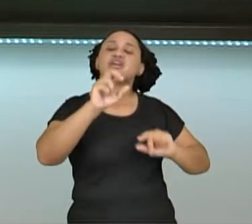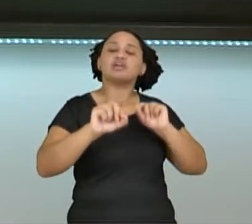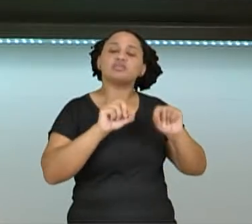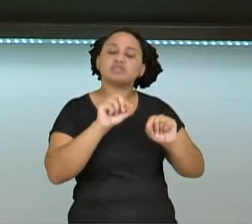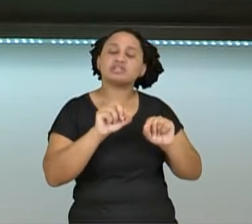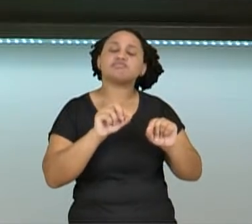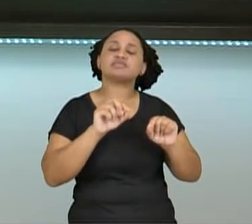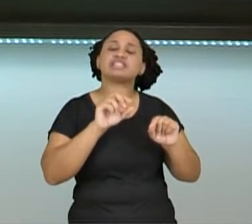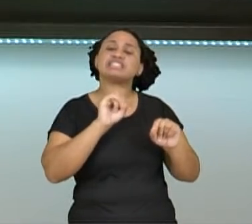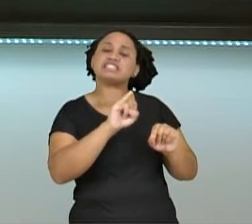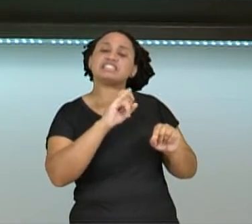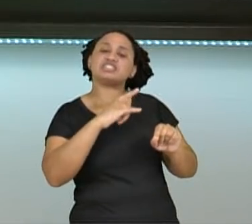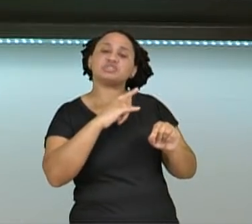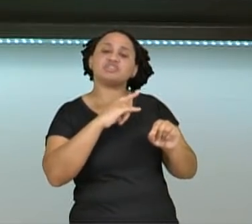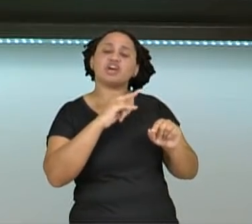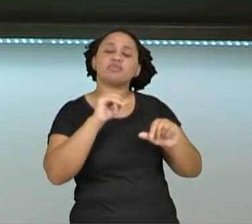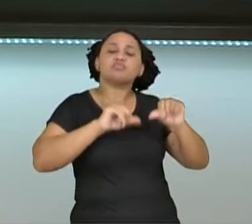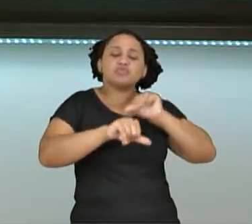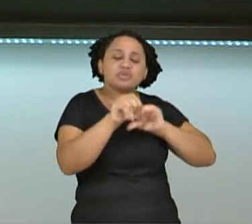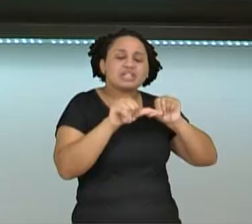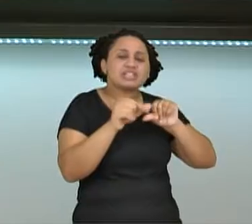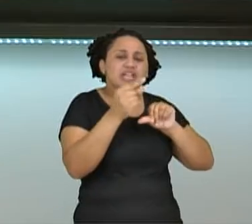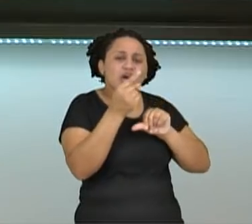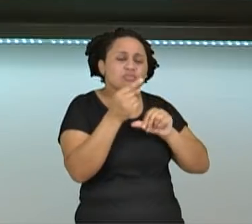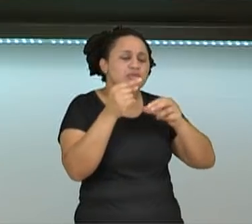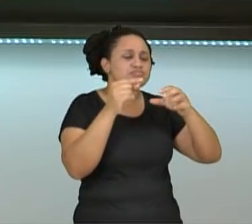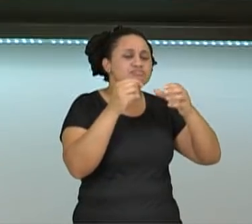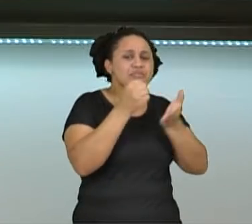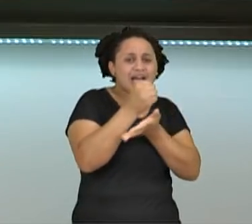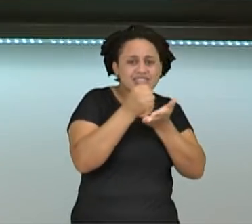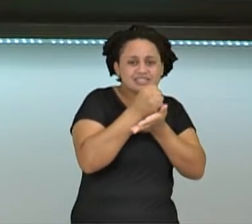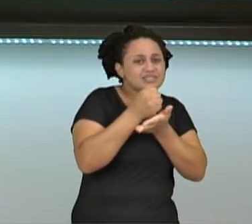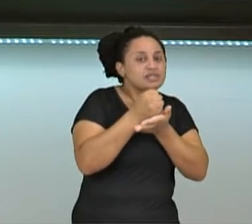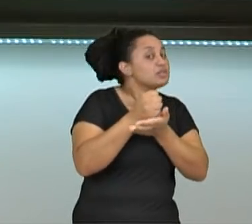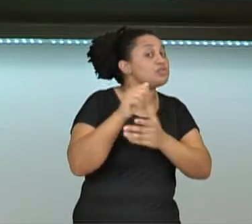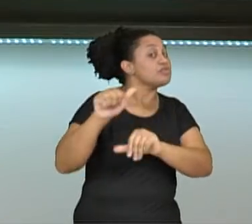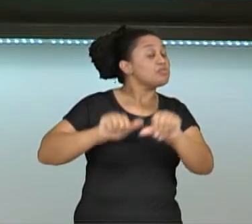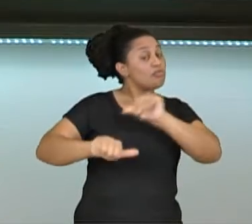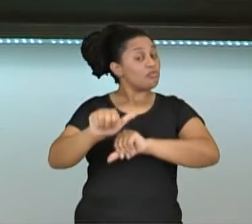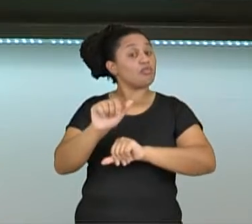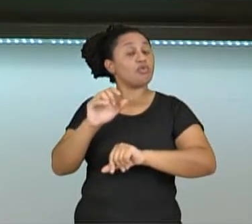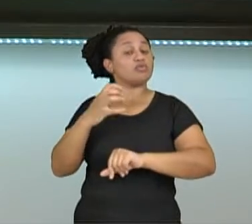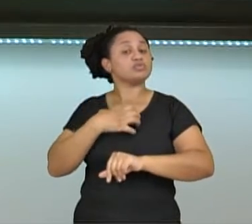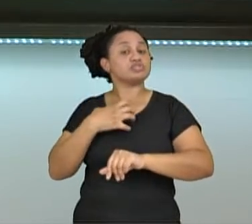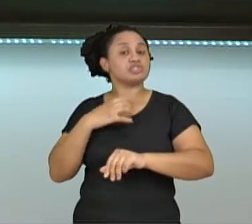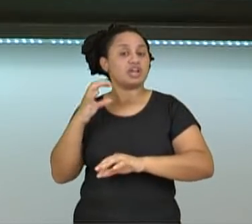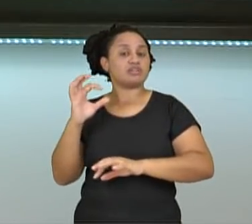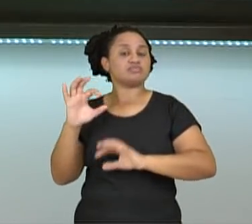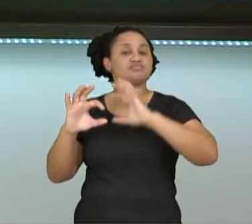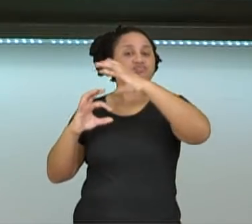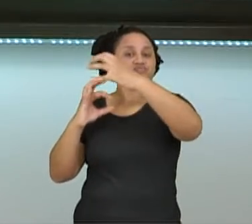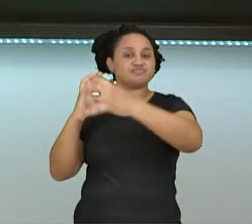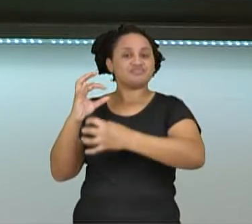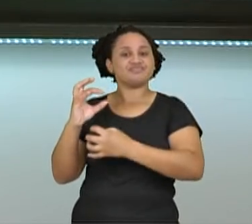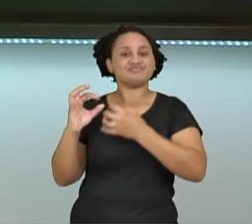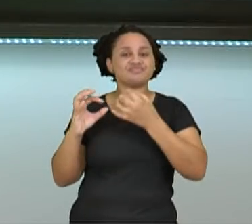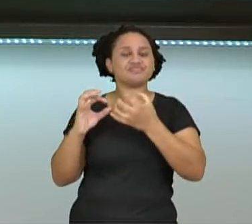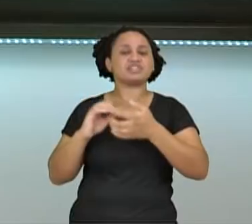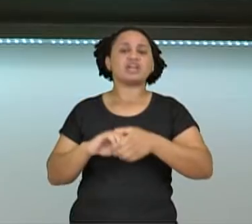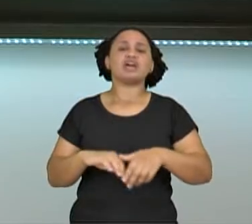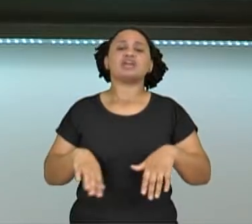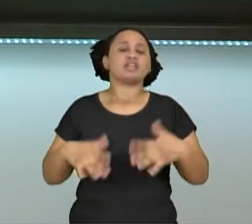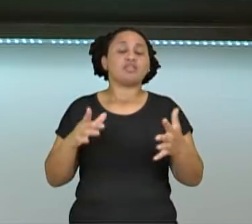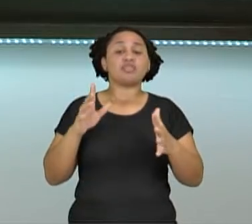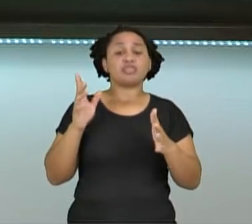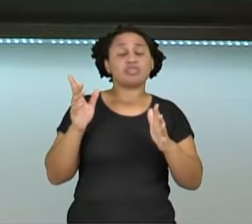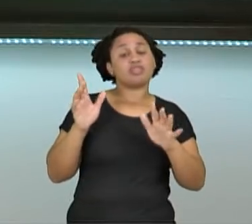ali específica numa das bases, pode ser que não altere. Então, você diminui o impacto dessas mutações. Né? Pode ser que vá formar